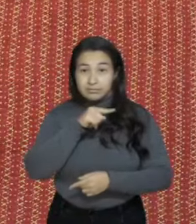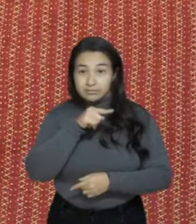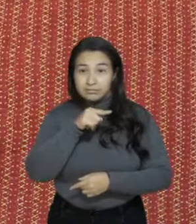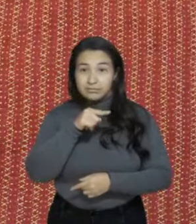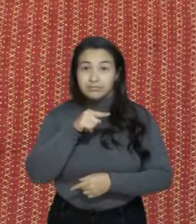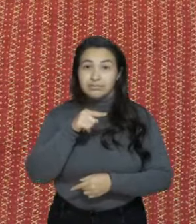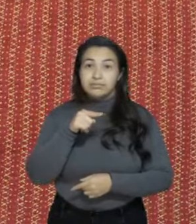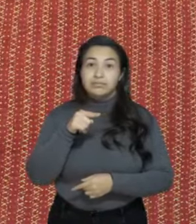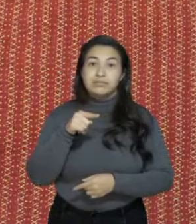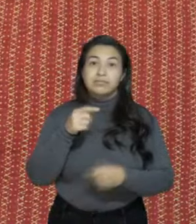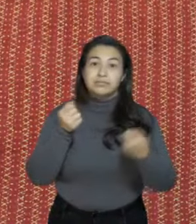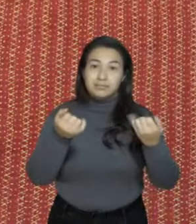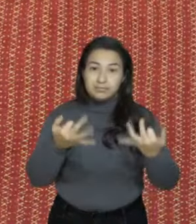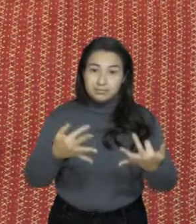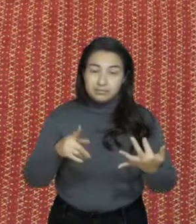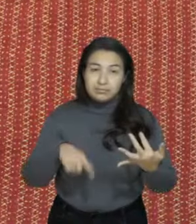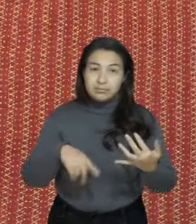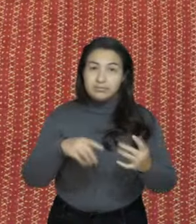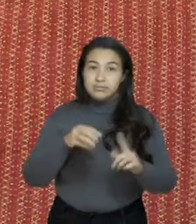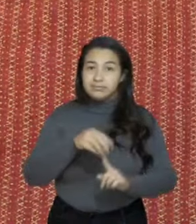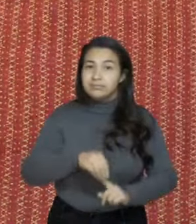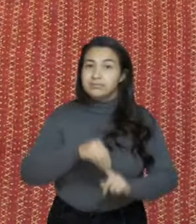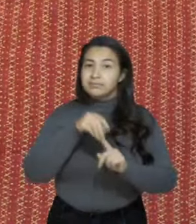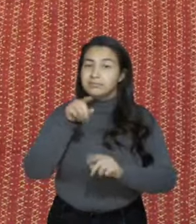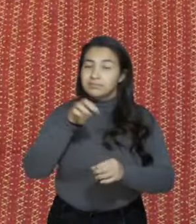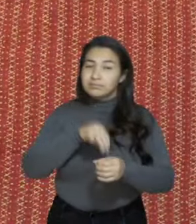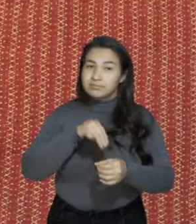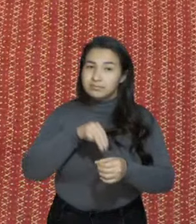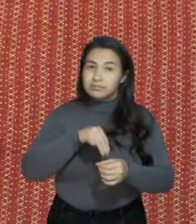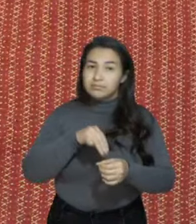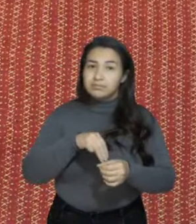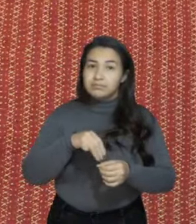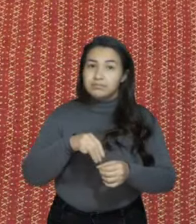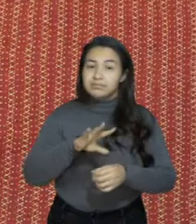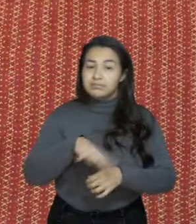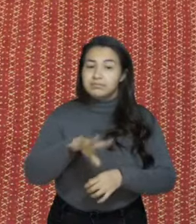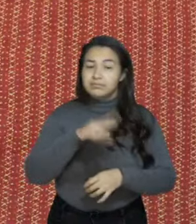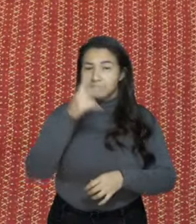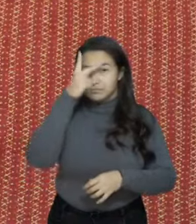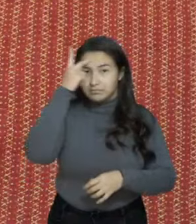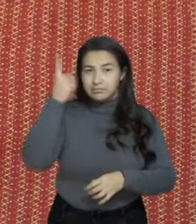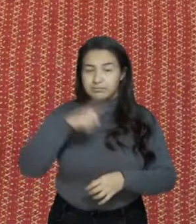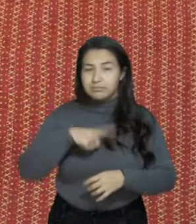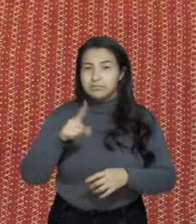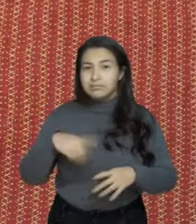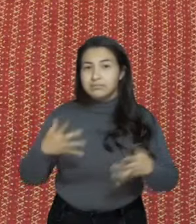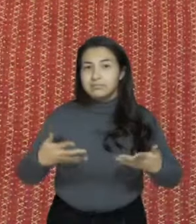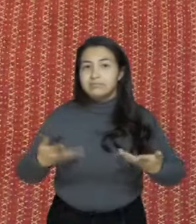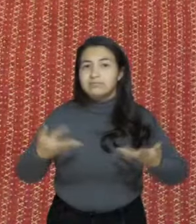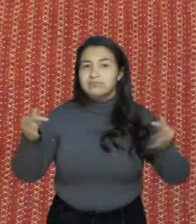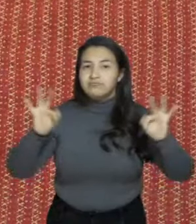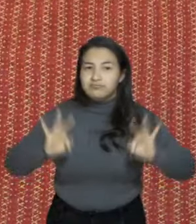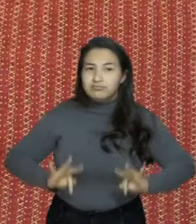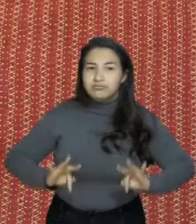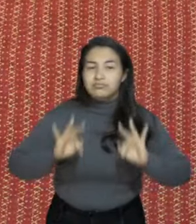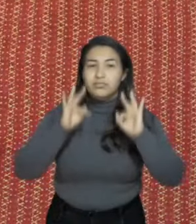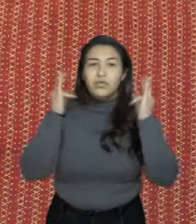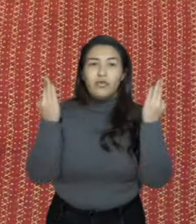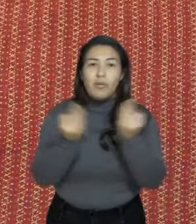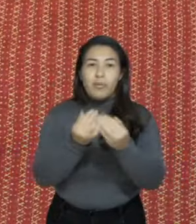é verdade Arroio do Silvio é um destaque pela administração pelo povo que tem eu acho que é uma festa de alegria de família uma oportunidade para